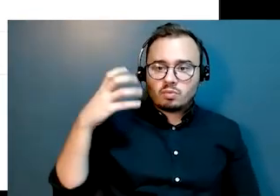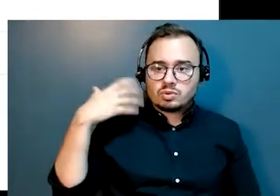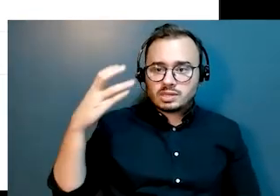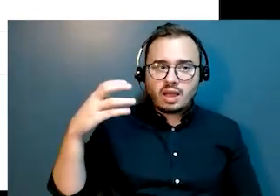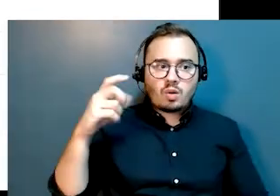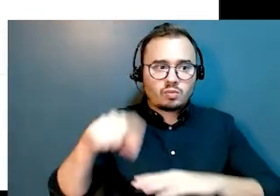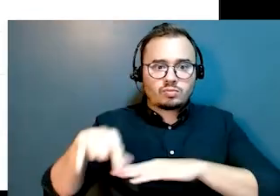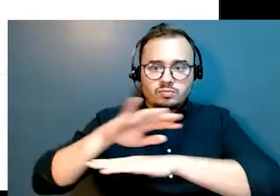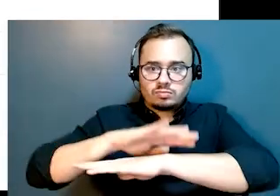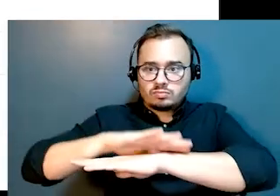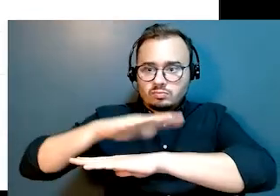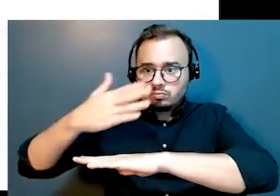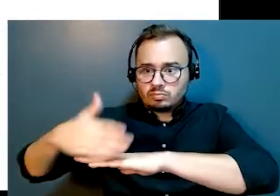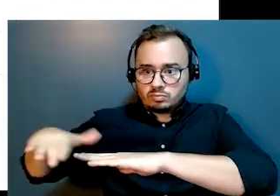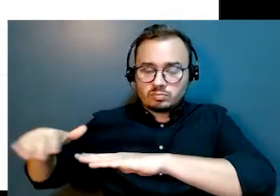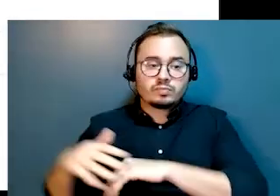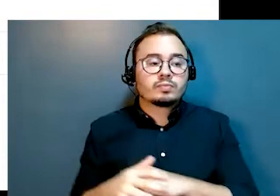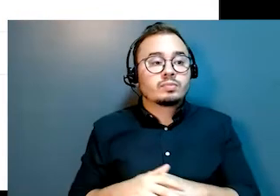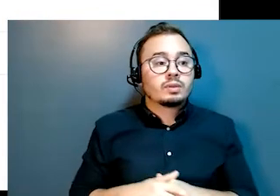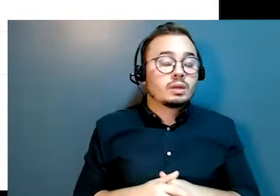o programa é simples de baixar,